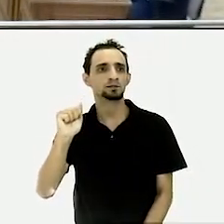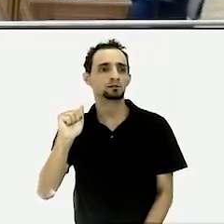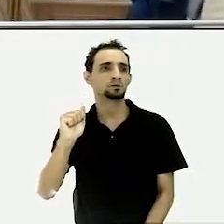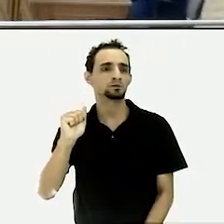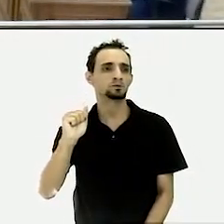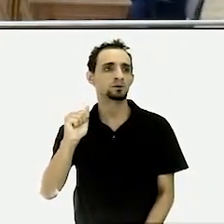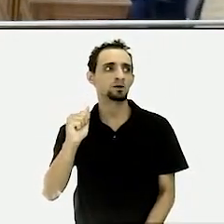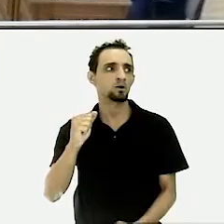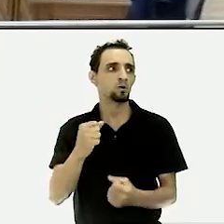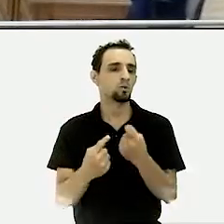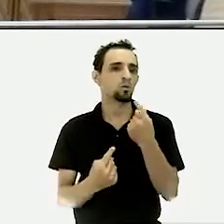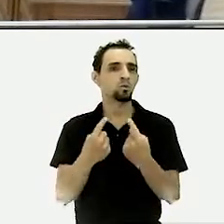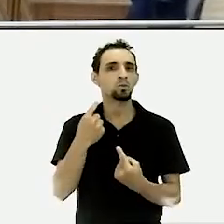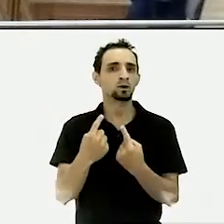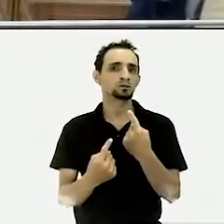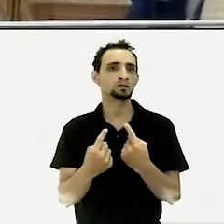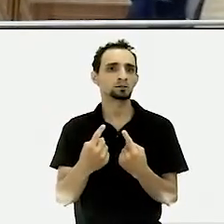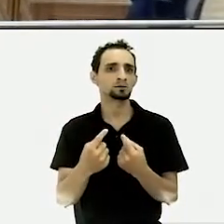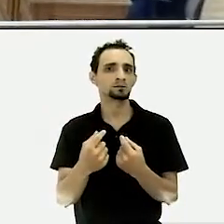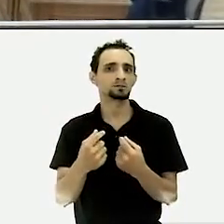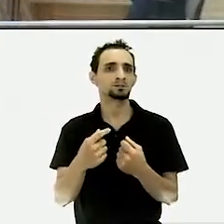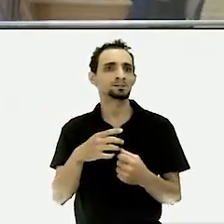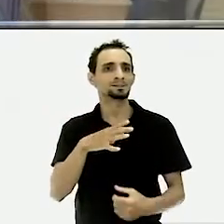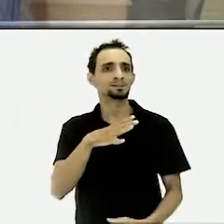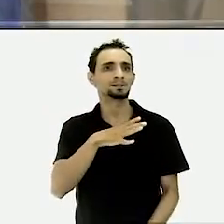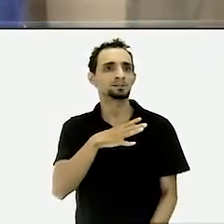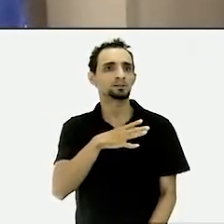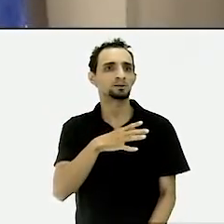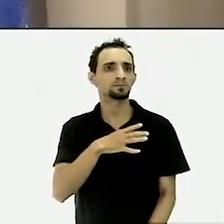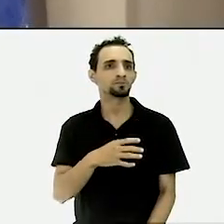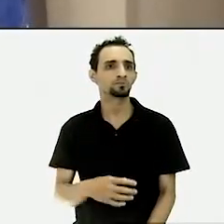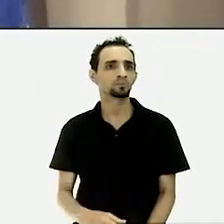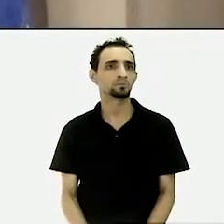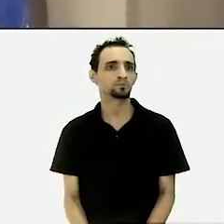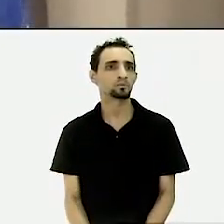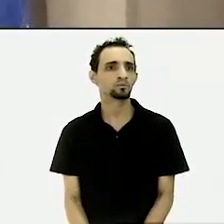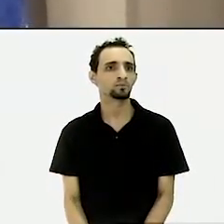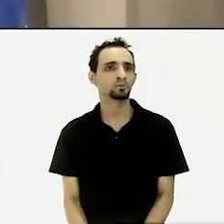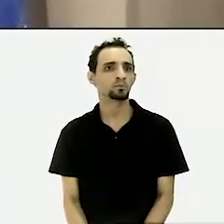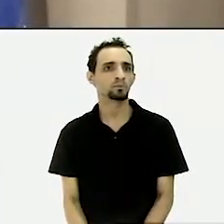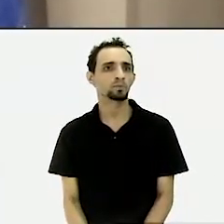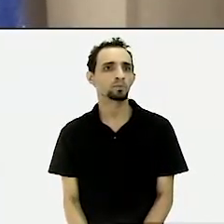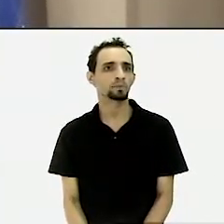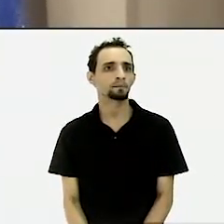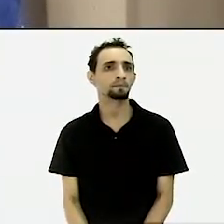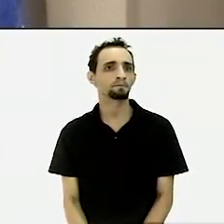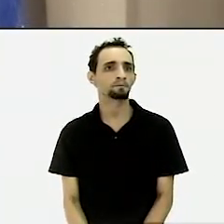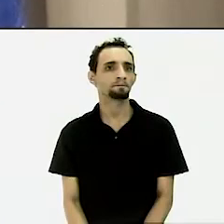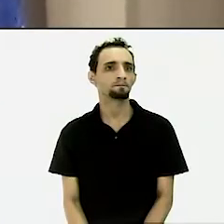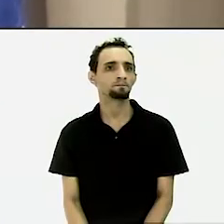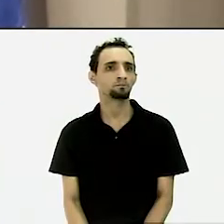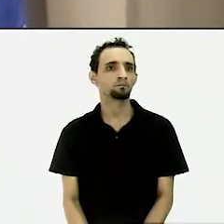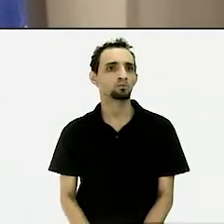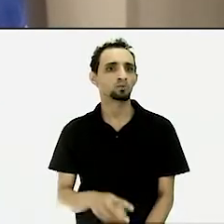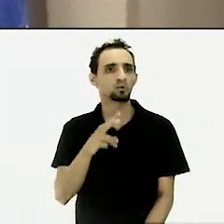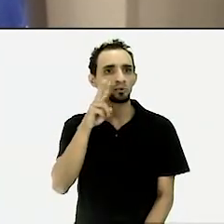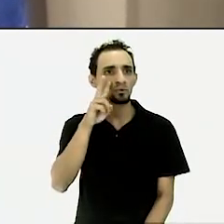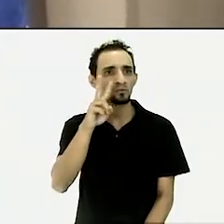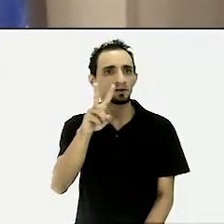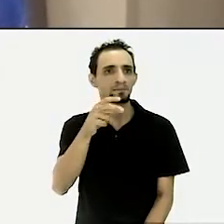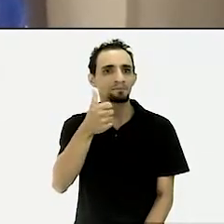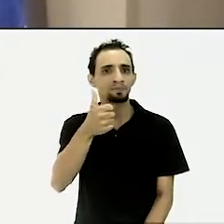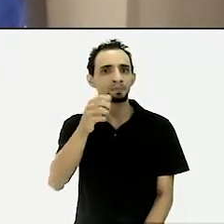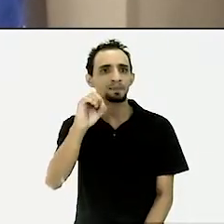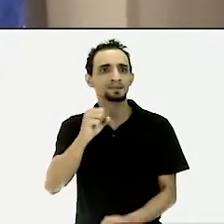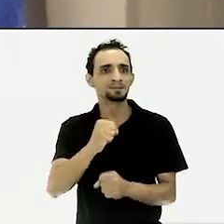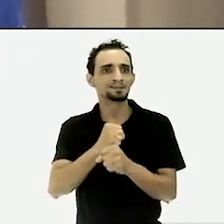discordo. Concordo e discordo ao mesmo tempo, porque estão ali quantos anos? sofrendo ali, 10 anos. De repente, tira